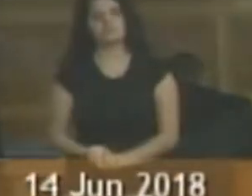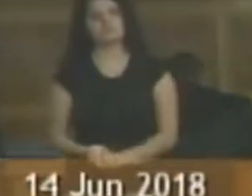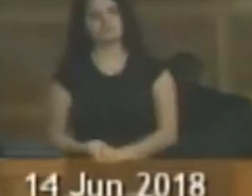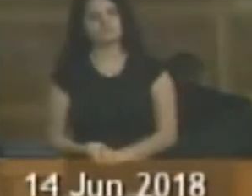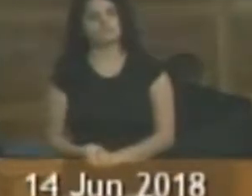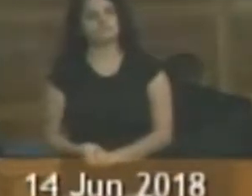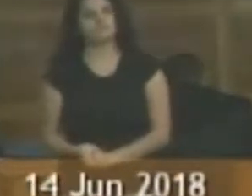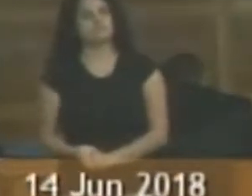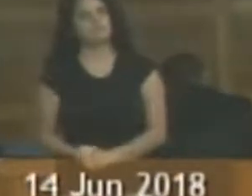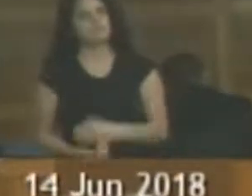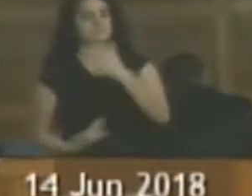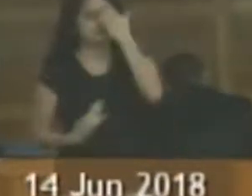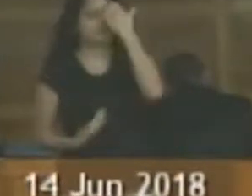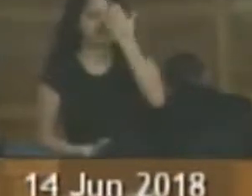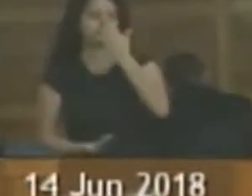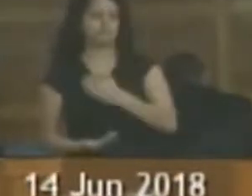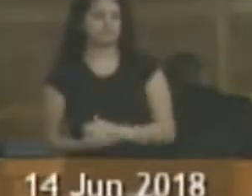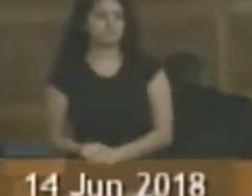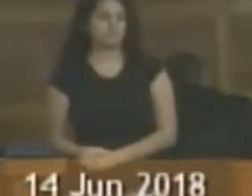Obrigado.